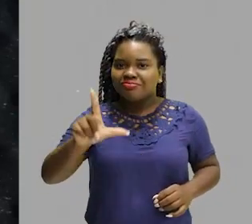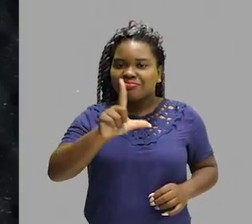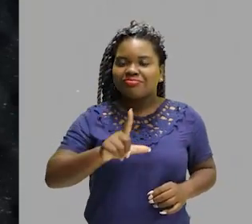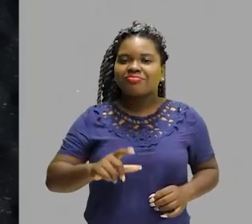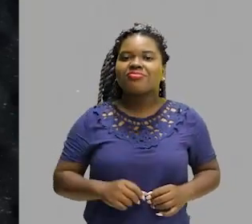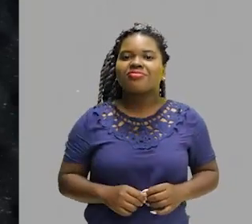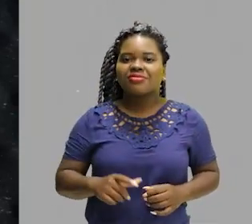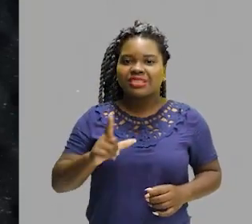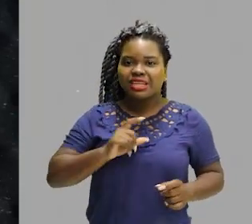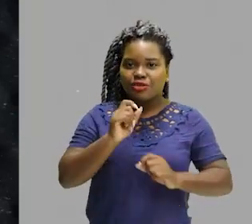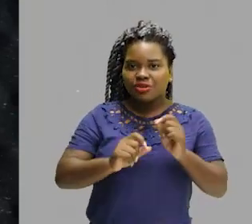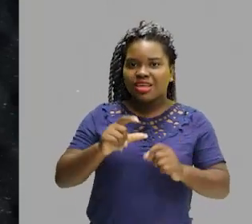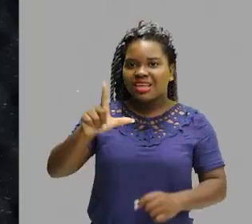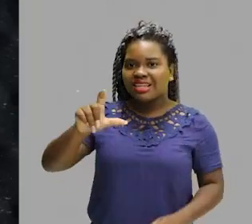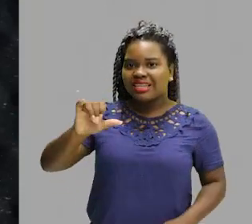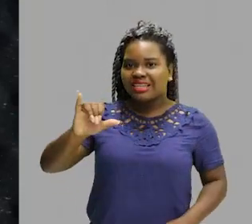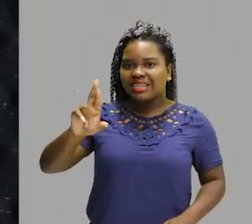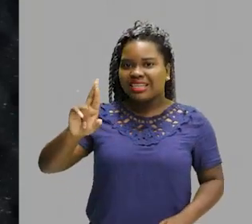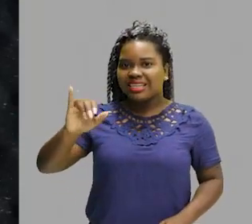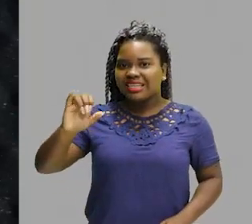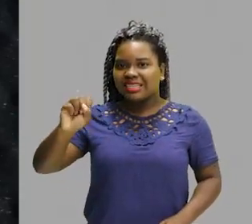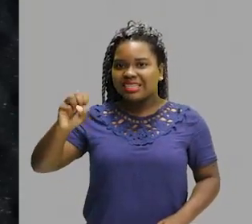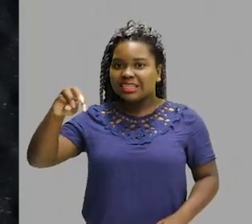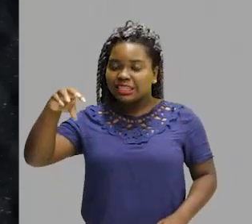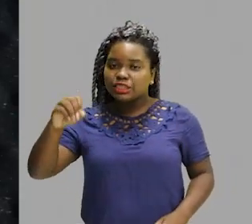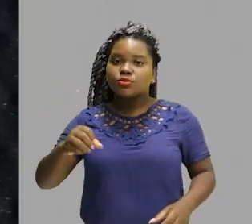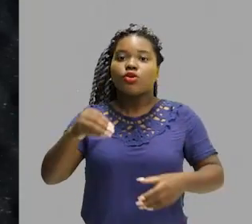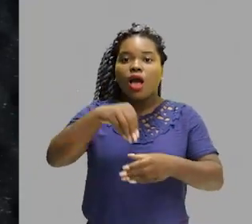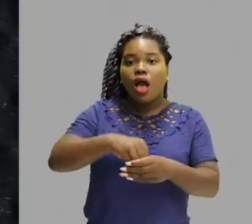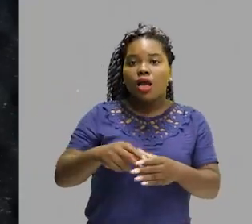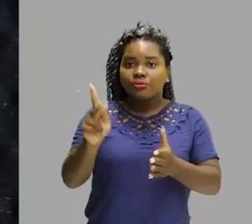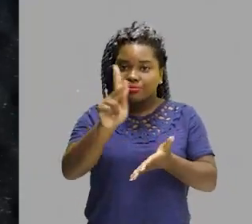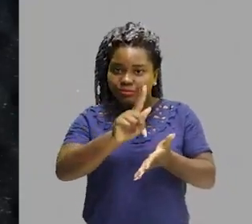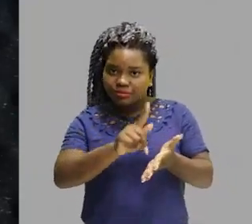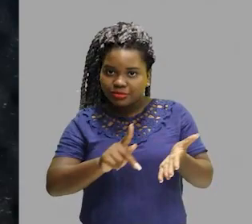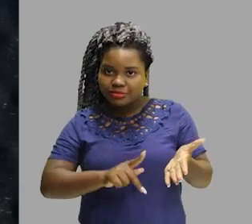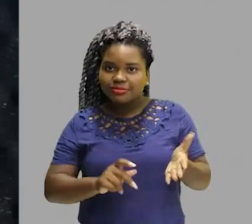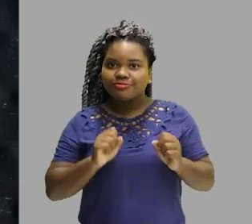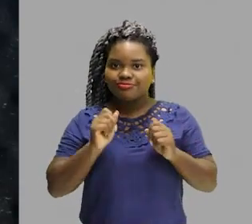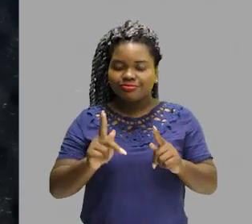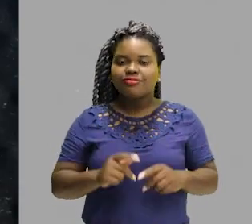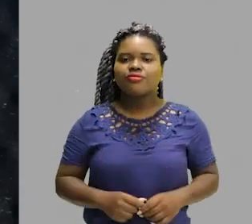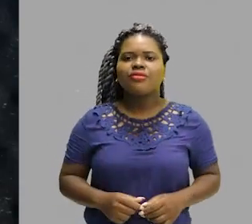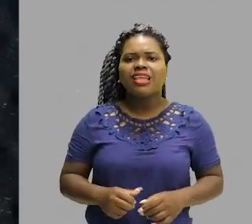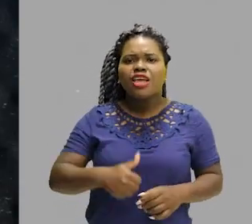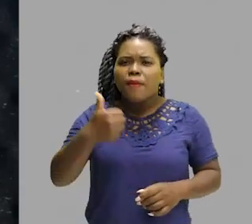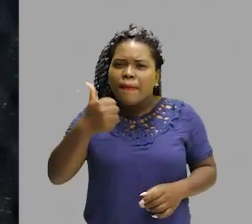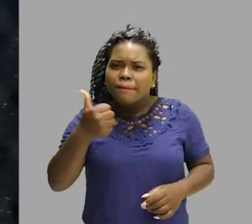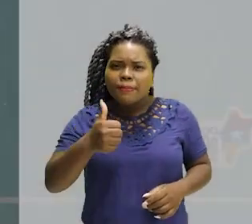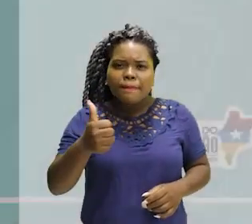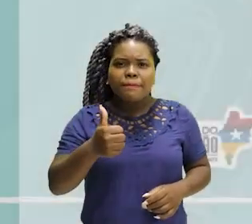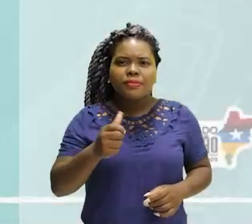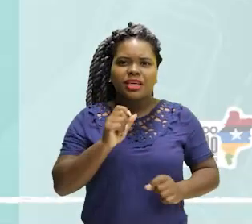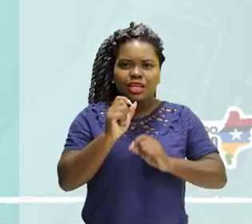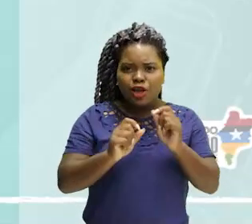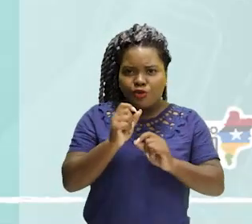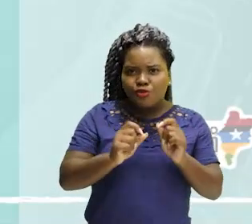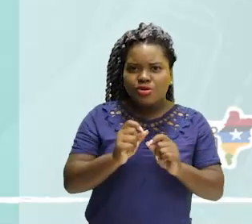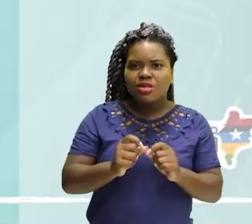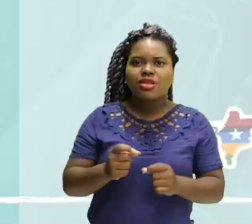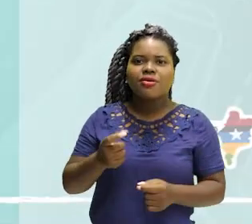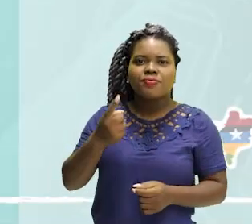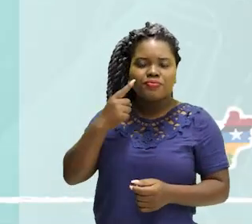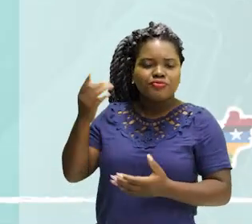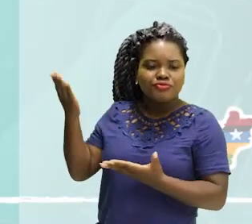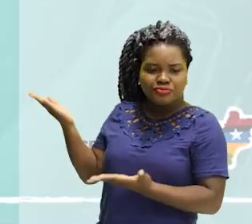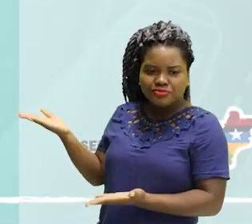falar desse lirismo dentro da poesia, tá? E uma primeira curiosidade. Você sabia que a poesia surgiu